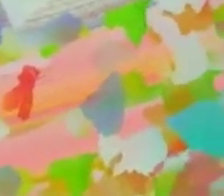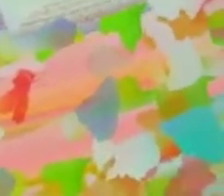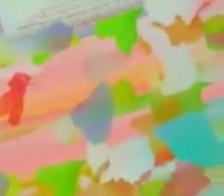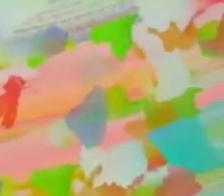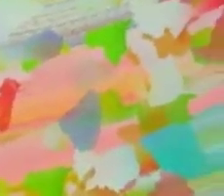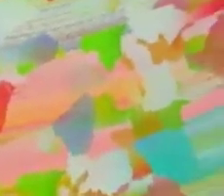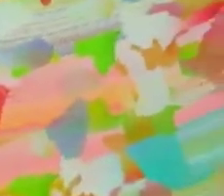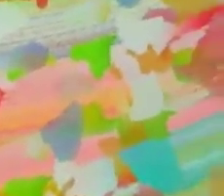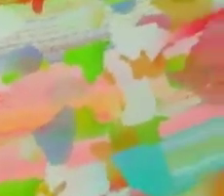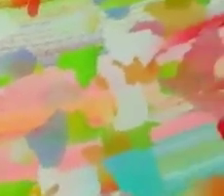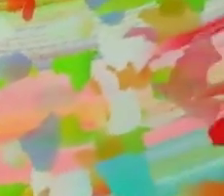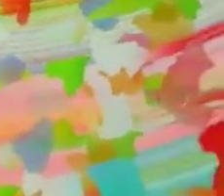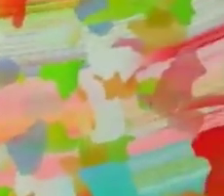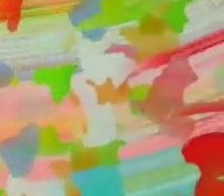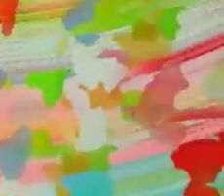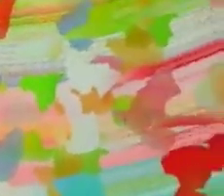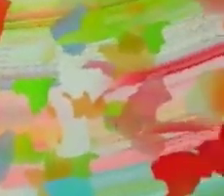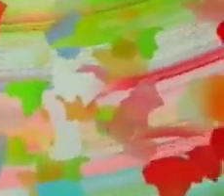Música